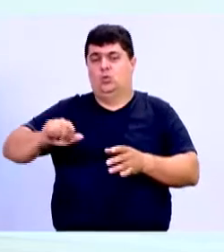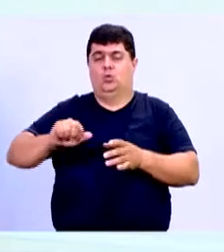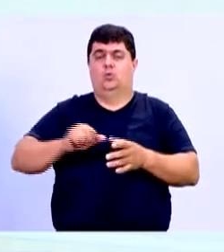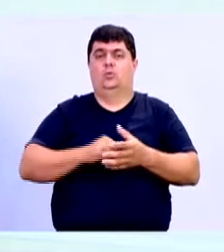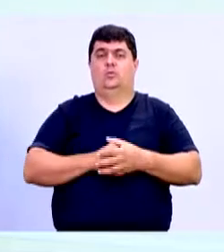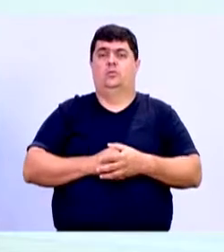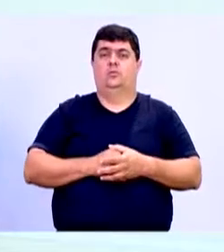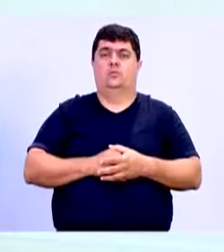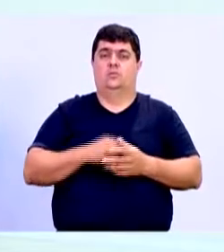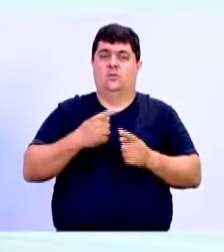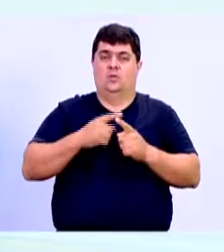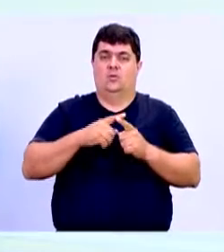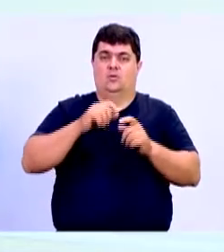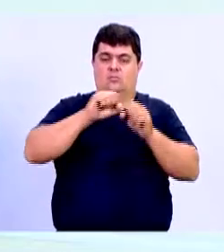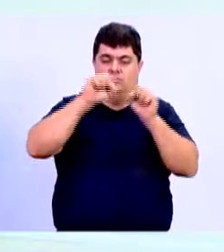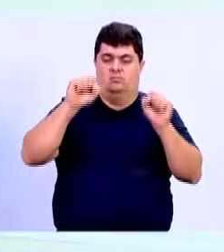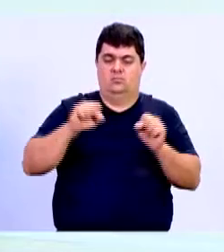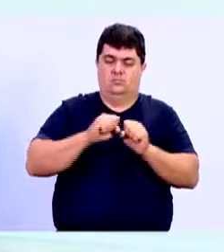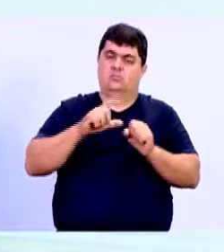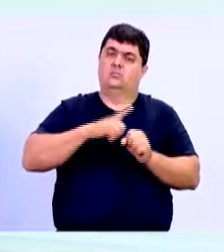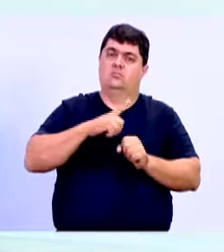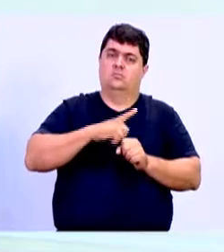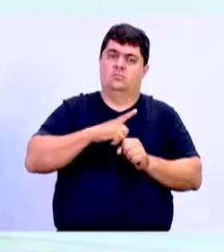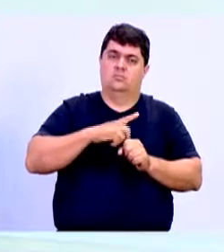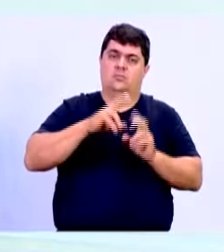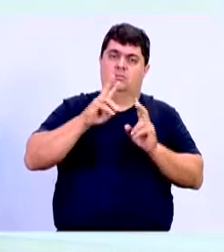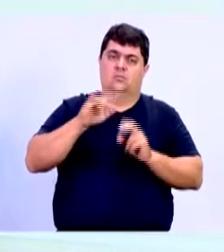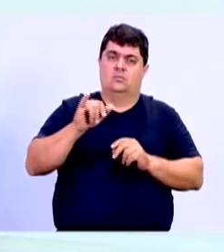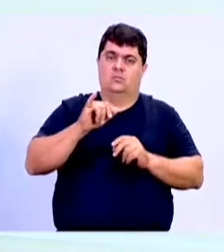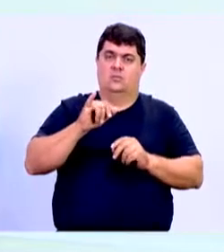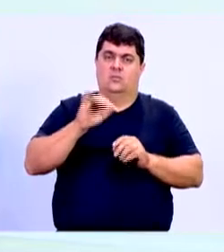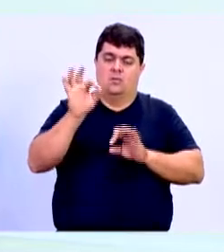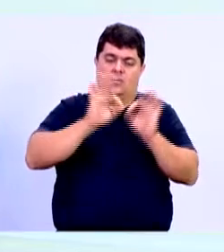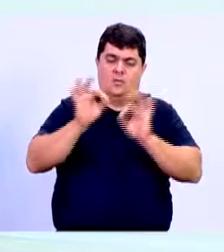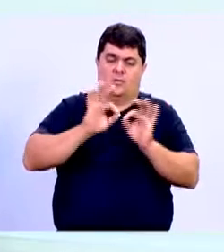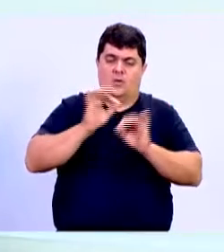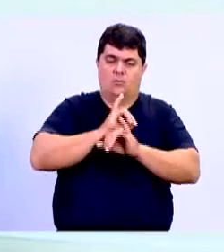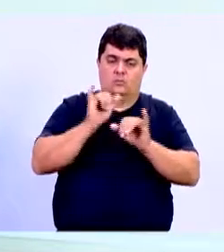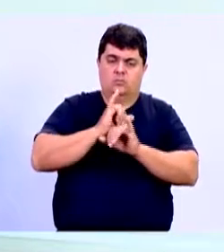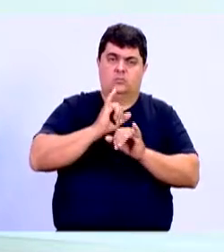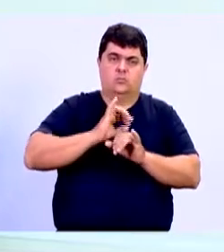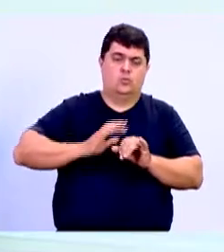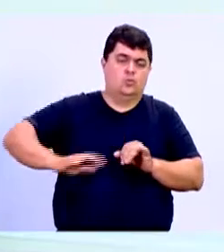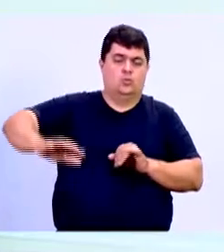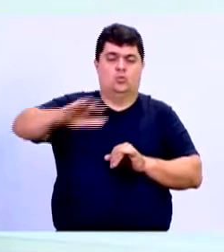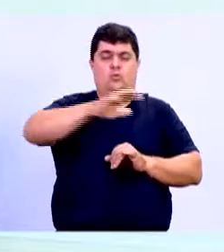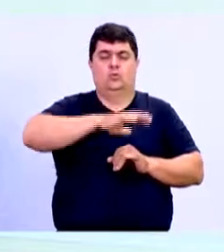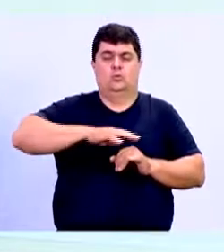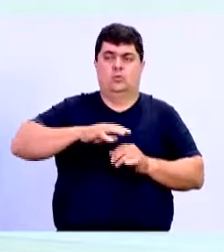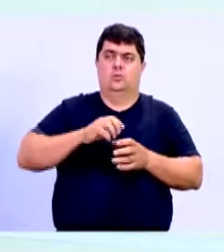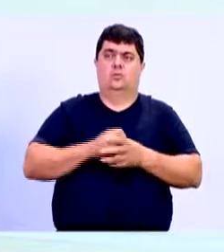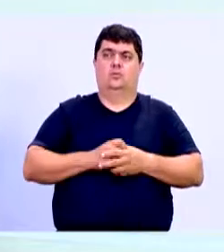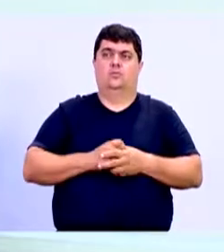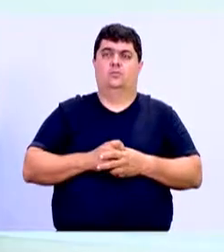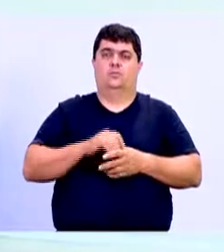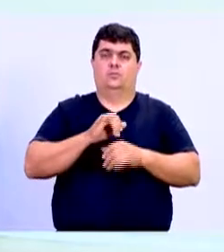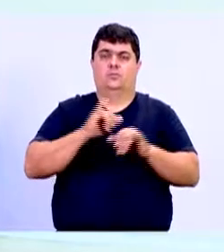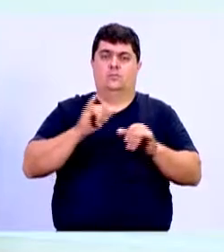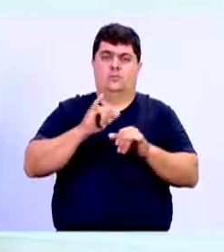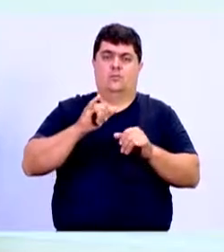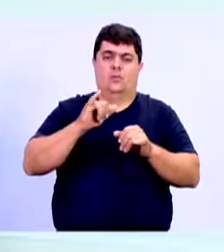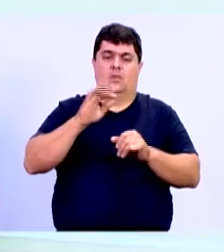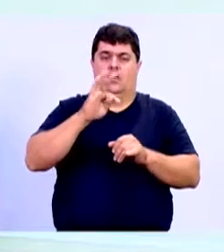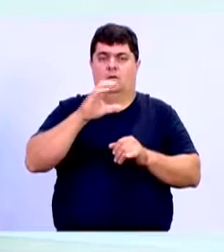se constrói uma aplicação, a aplicação vai varrer então toda a informação. Então, quando as informações chegam ao tribunal, os arquivos